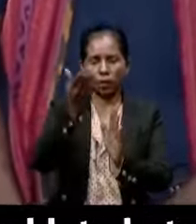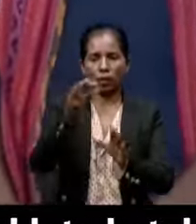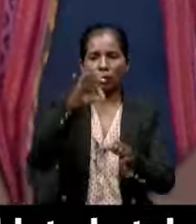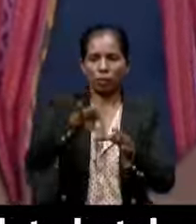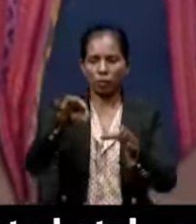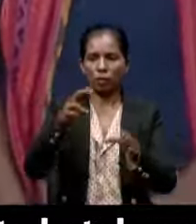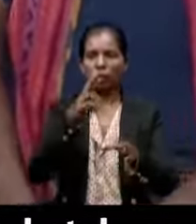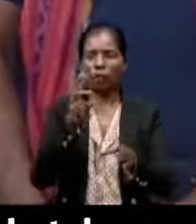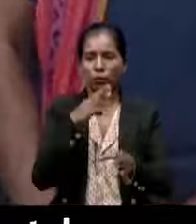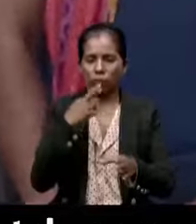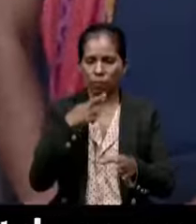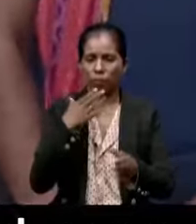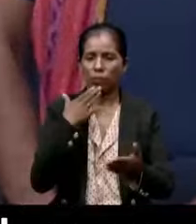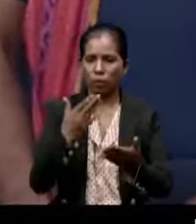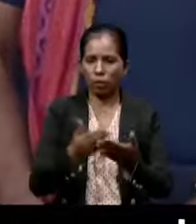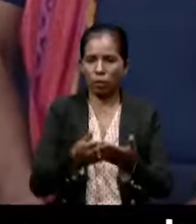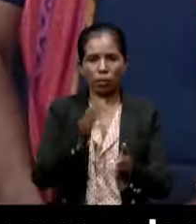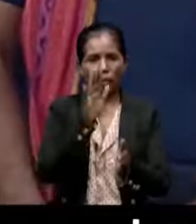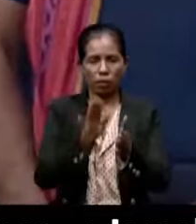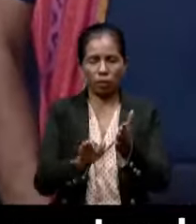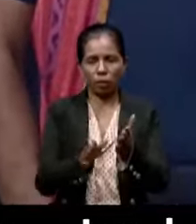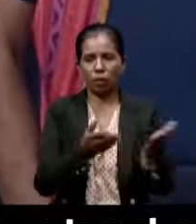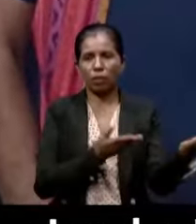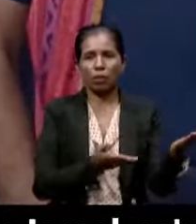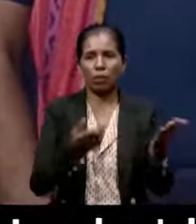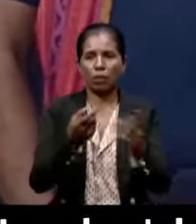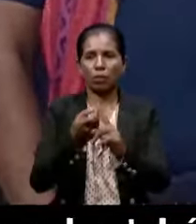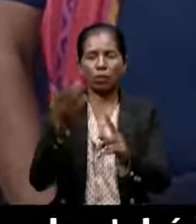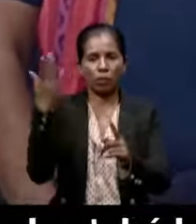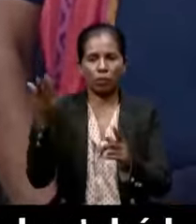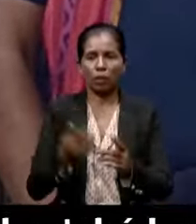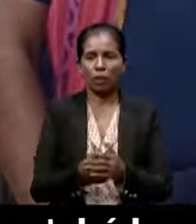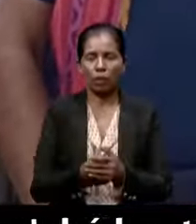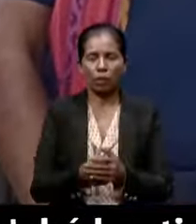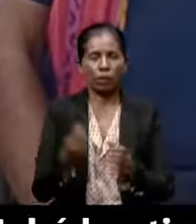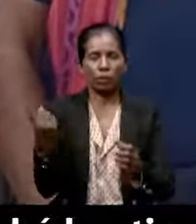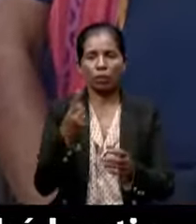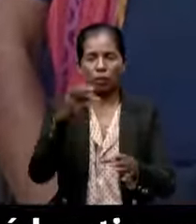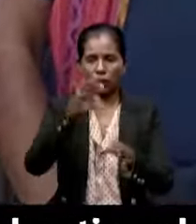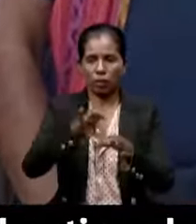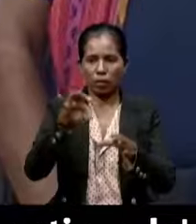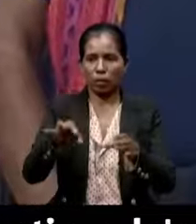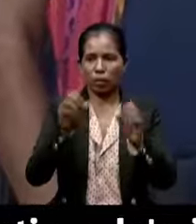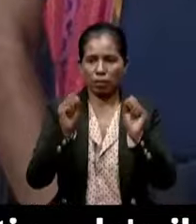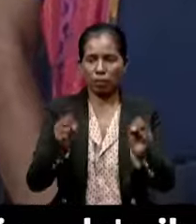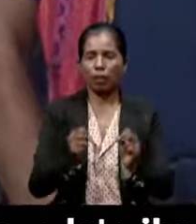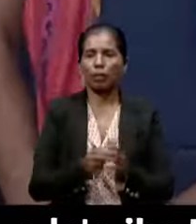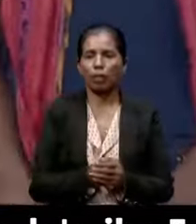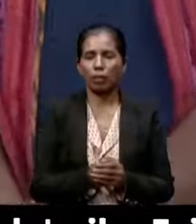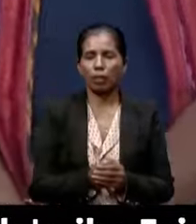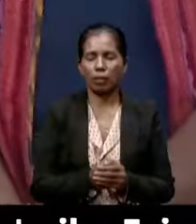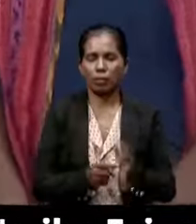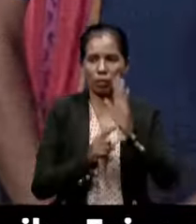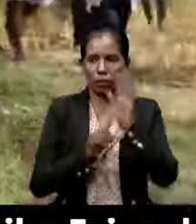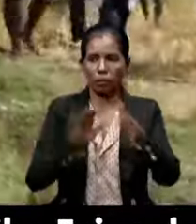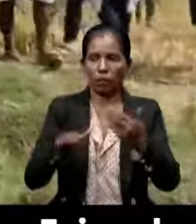dia, bodi aminus, importasan, I laso natarit mebe bele umriti